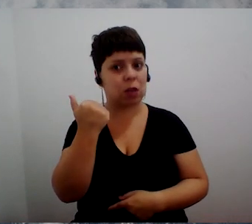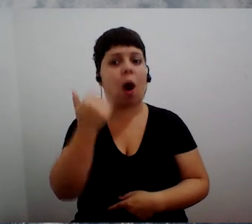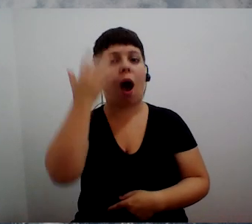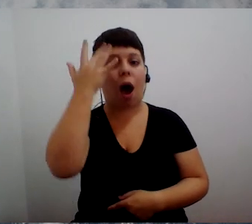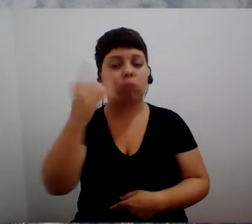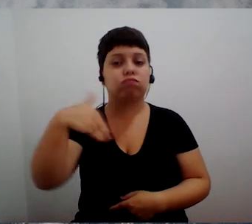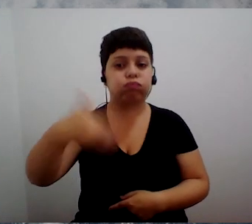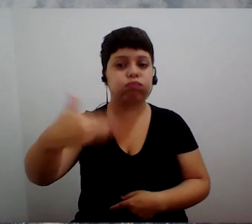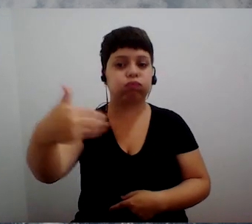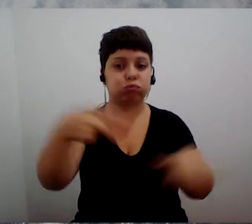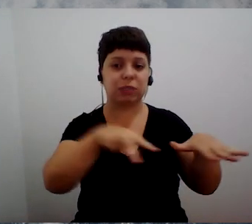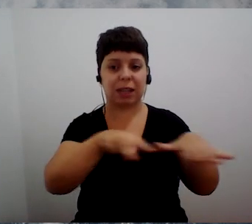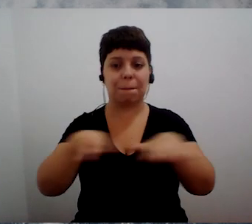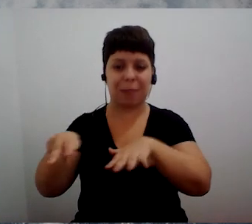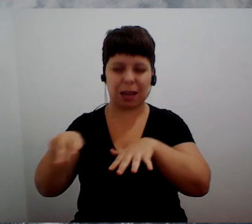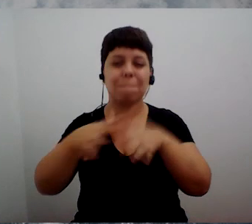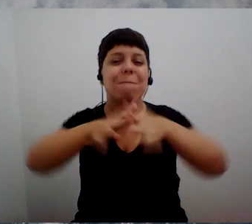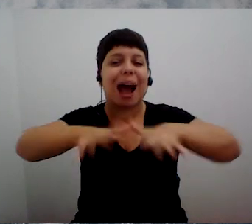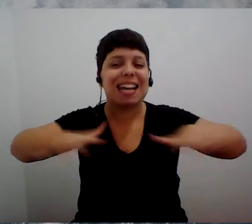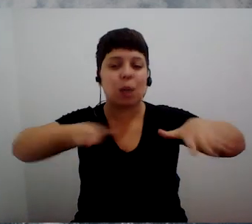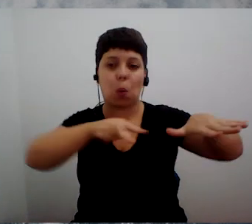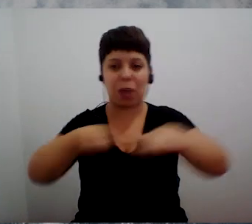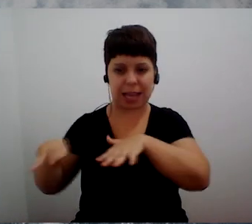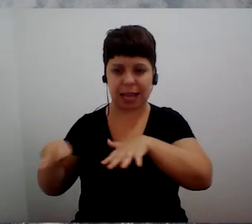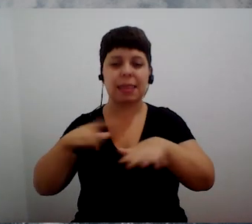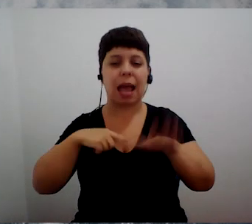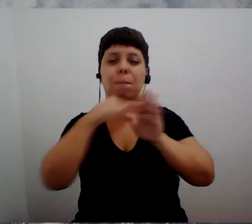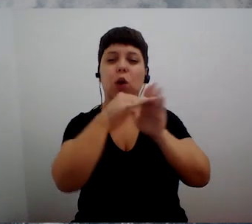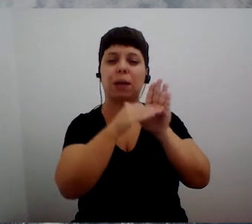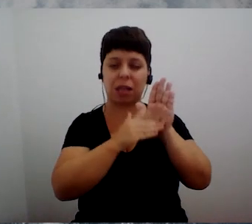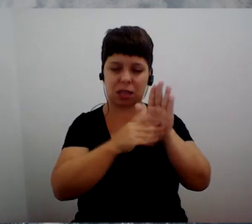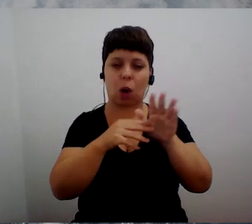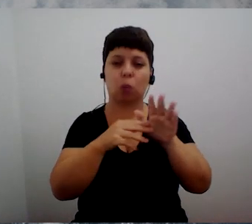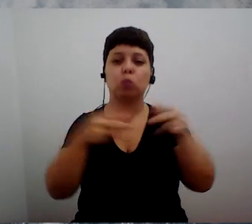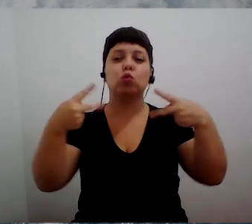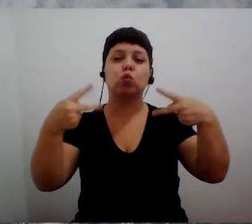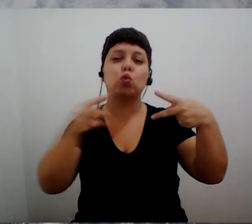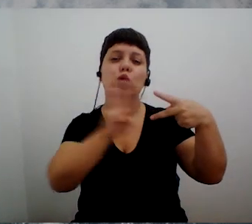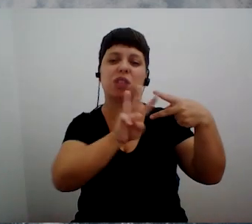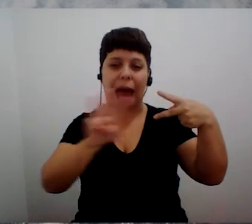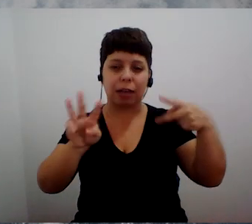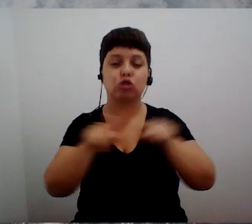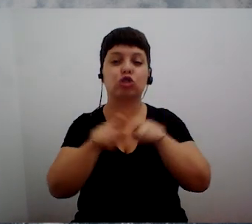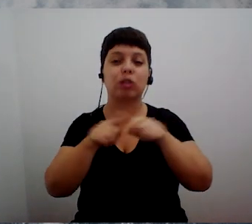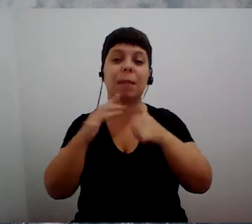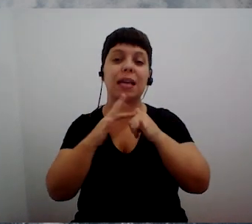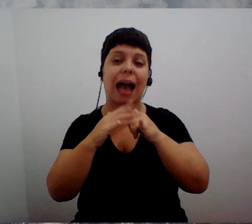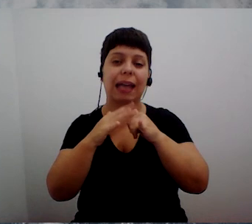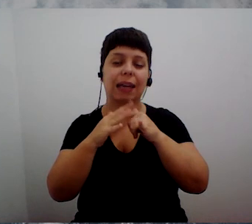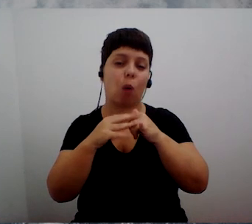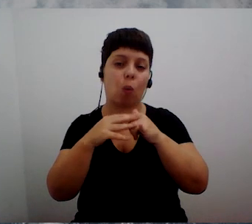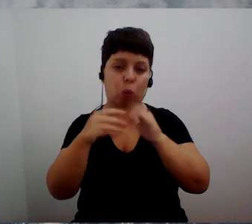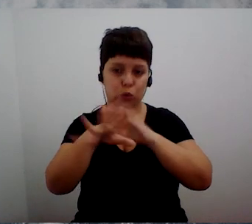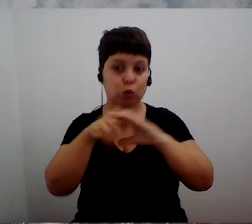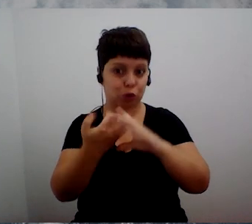juntar a nós nos outros episódios da Marina Week 2021. A programação completa está no site, que vai estar na descrição aqui, e no canal do YouTube,